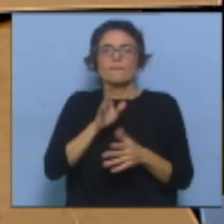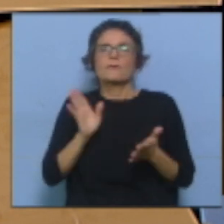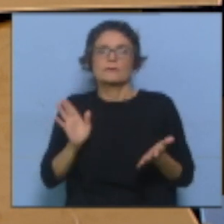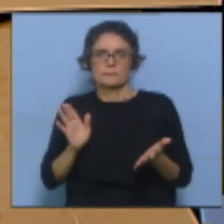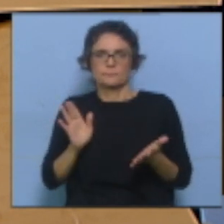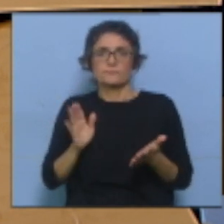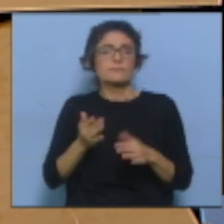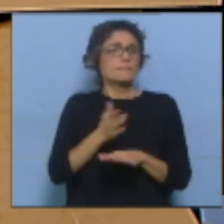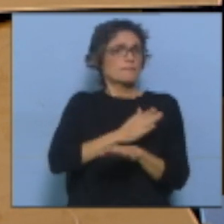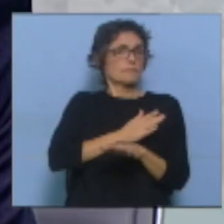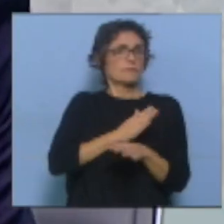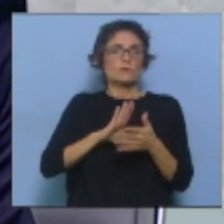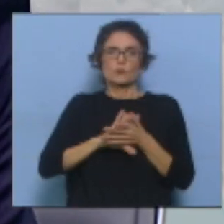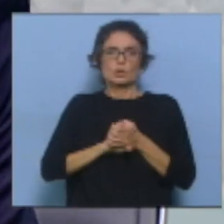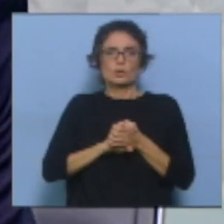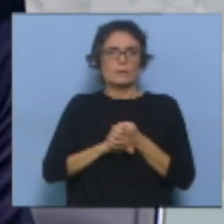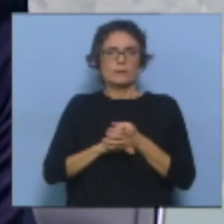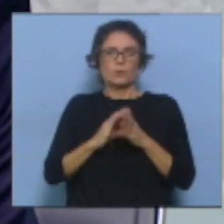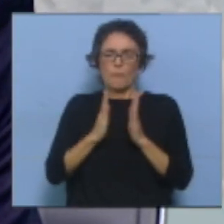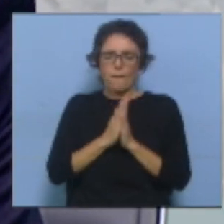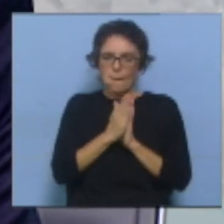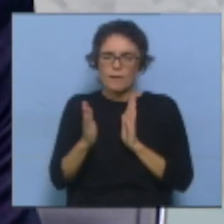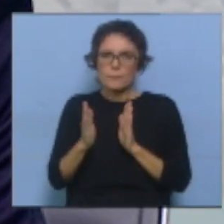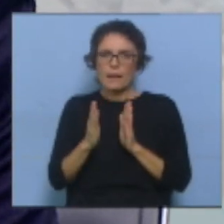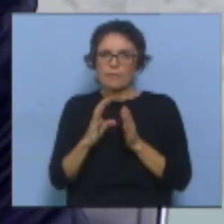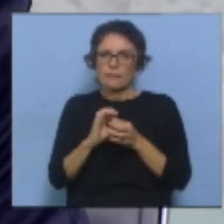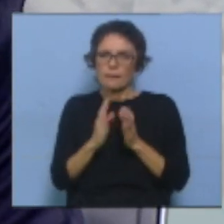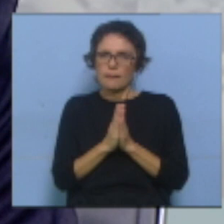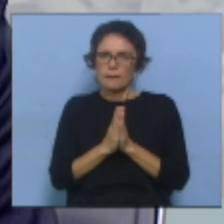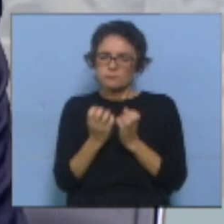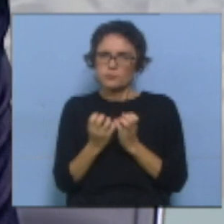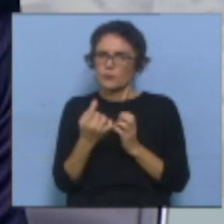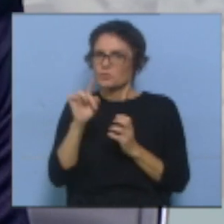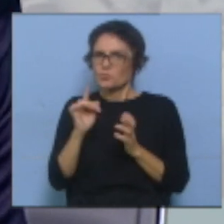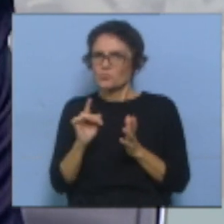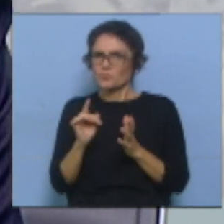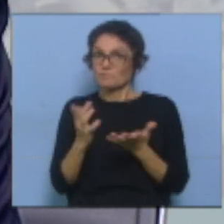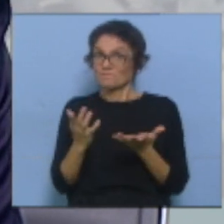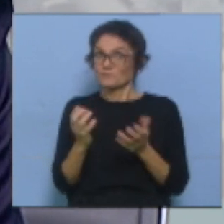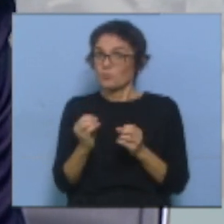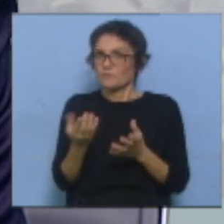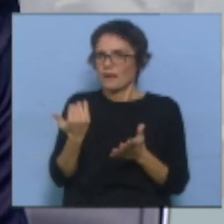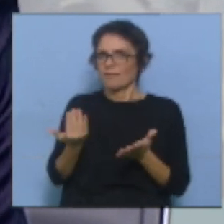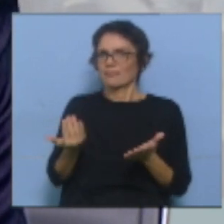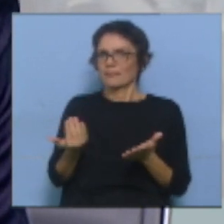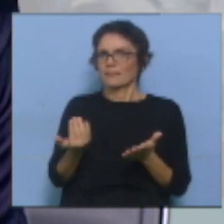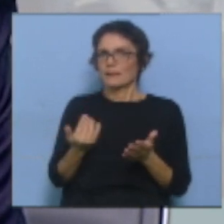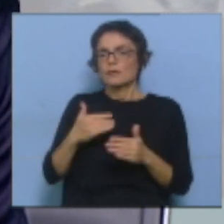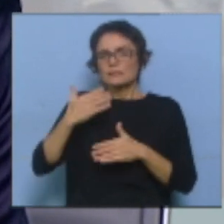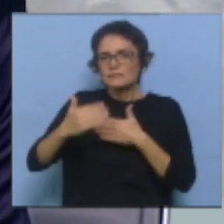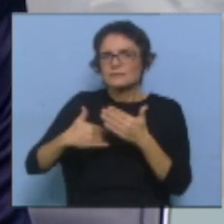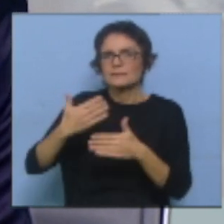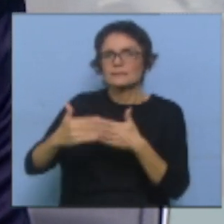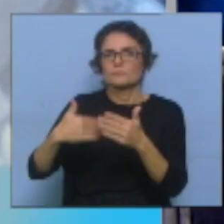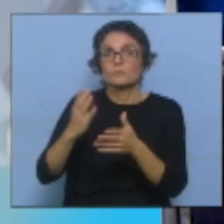da fé quando nos casámos e decidimos fazê-lo casar-nos pela Igreja. Mas com tudo o que foi acontecendo na nossa vida, que o Senhor foi-nos